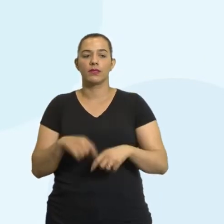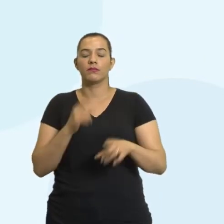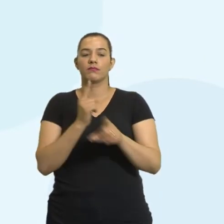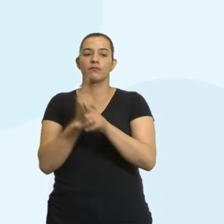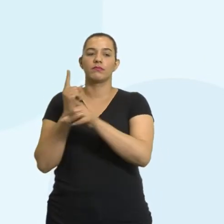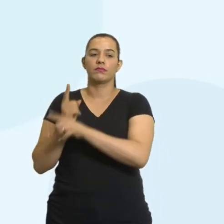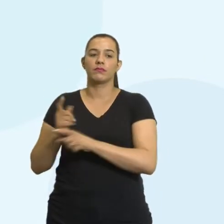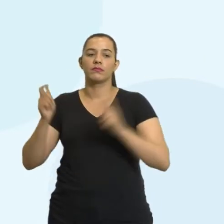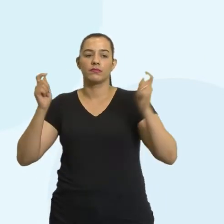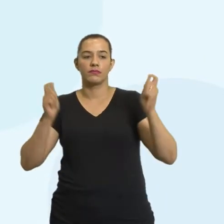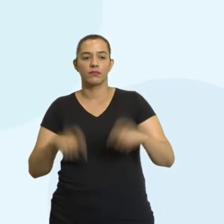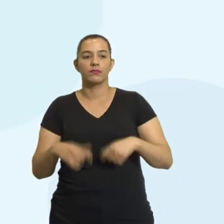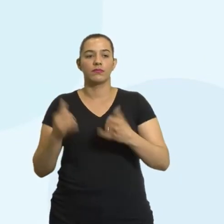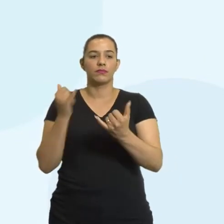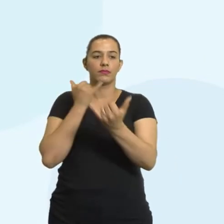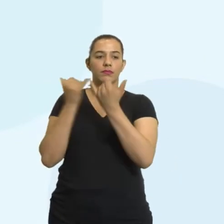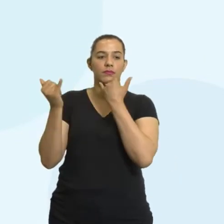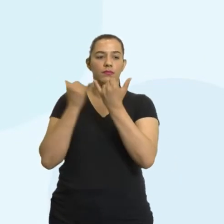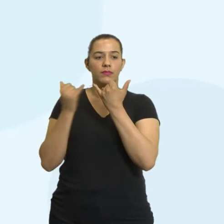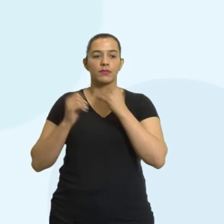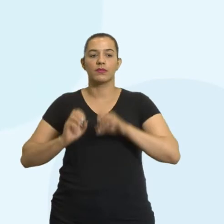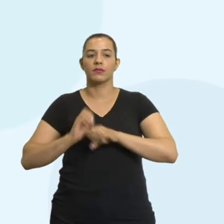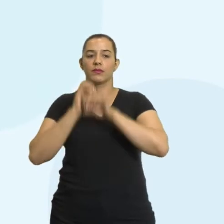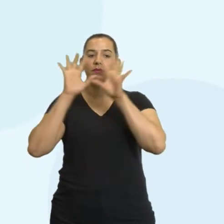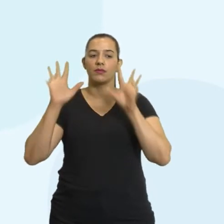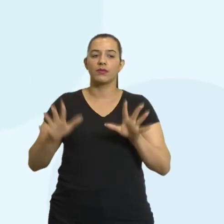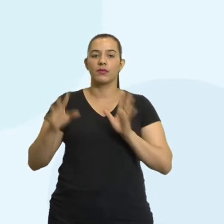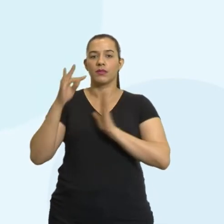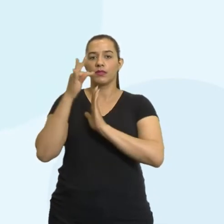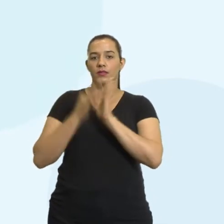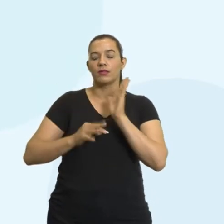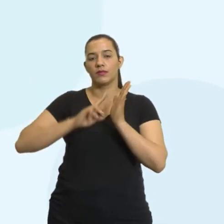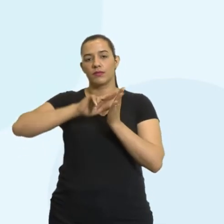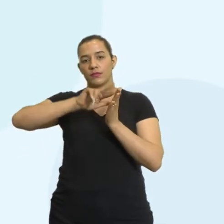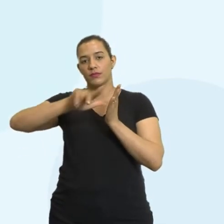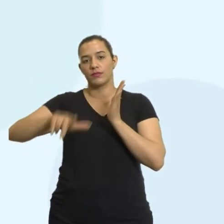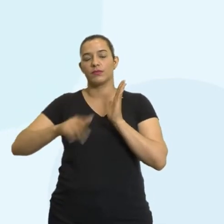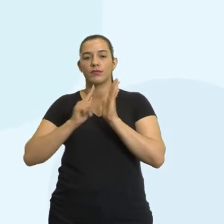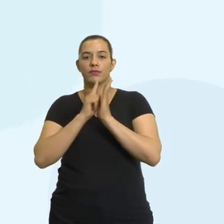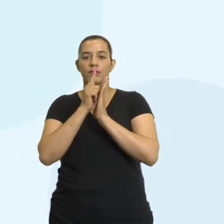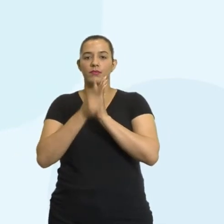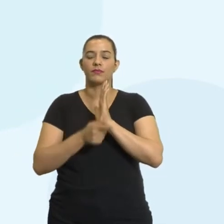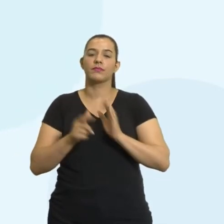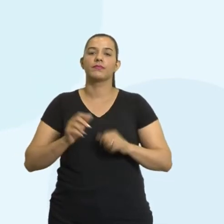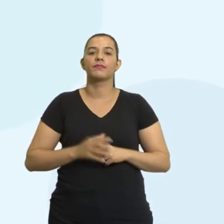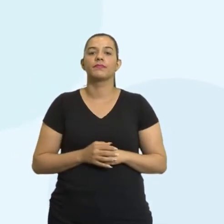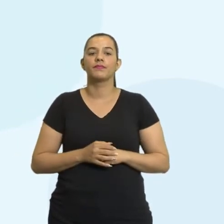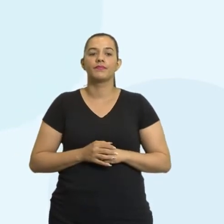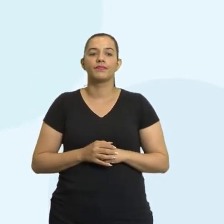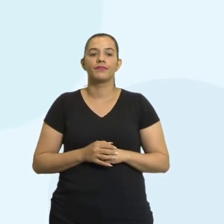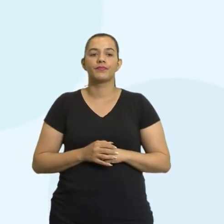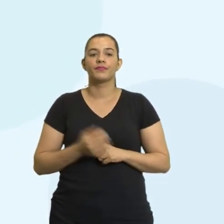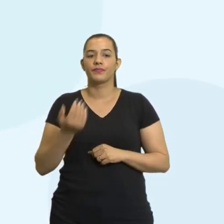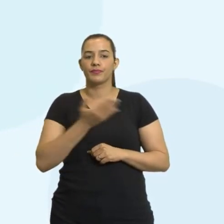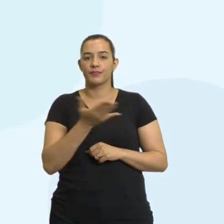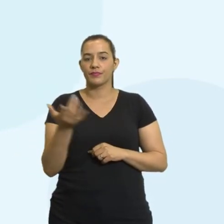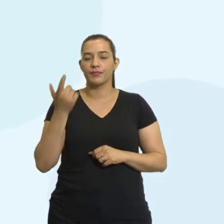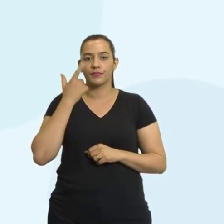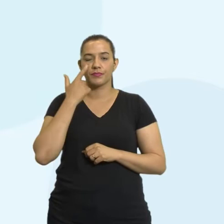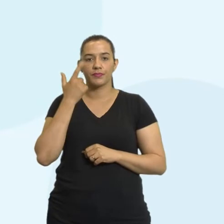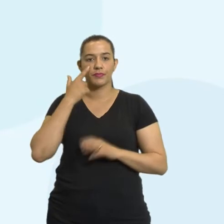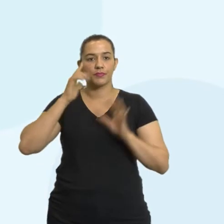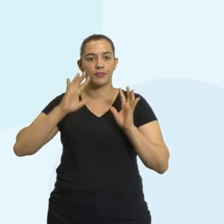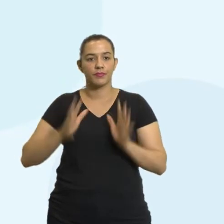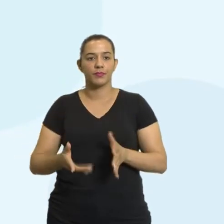de localizar informações explícitas em textos de diferentes gêneros textuais. Como vocês verificaram,